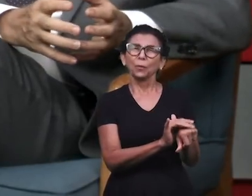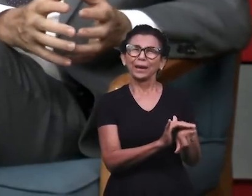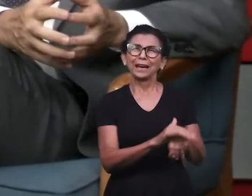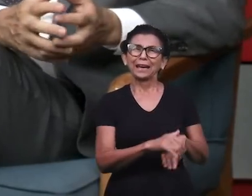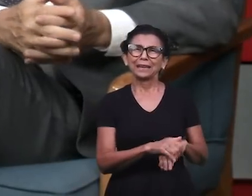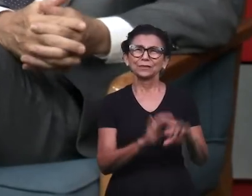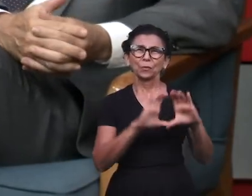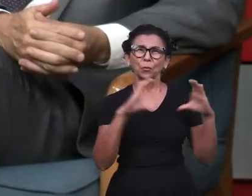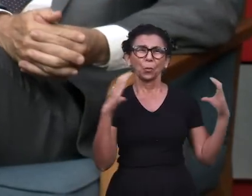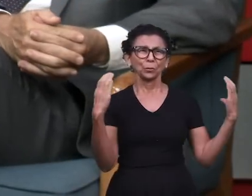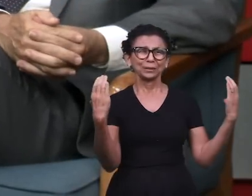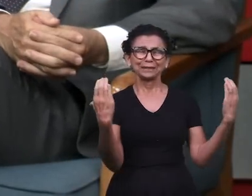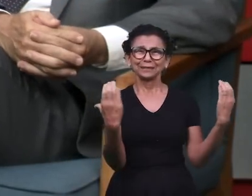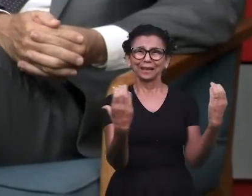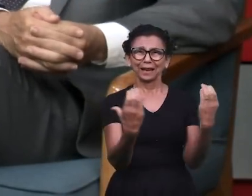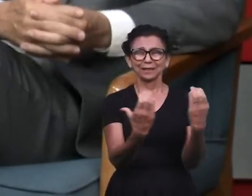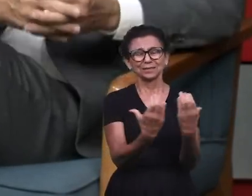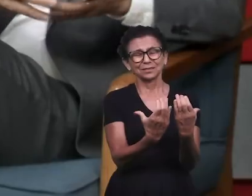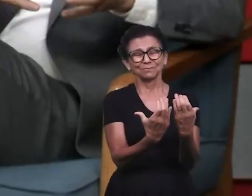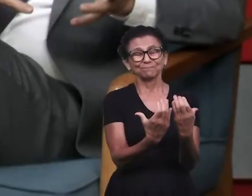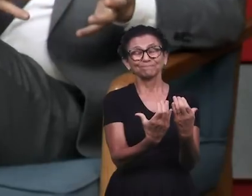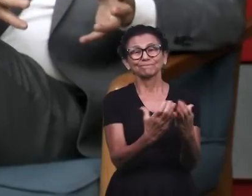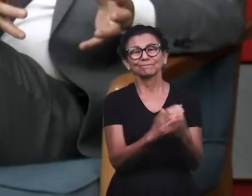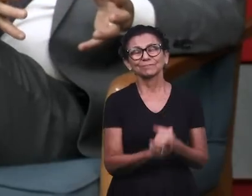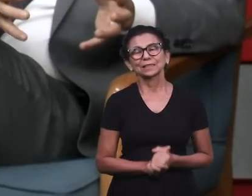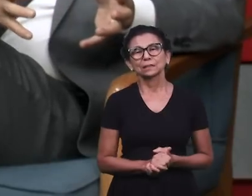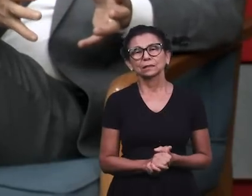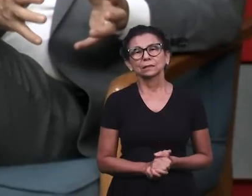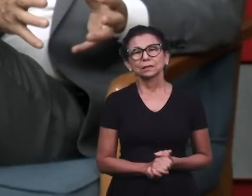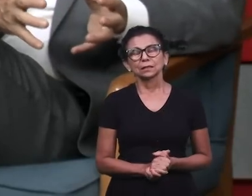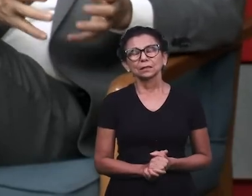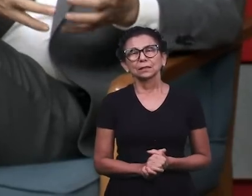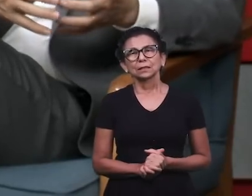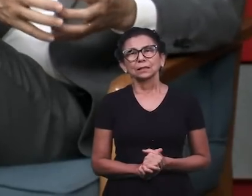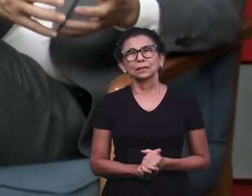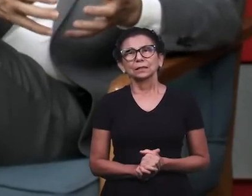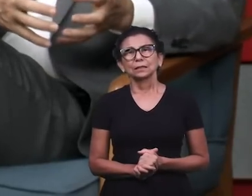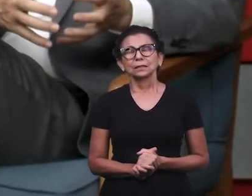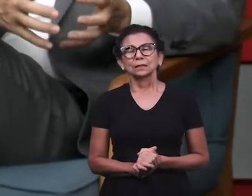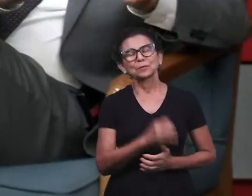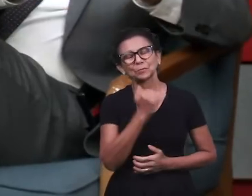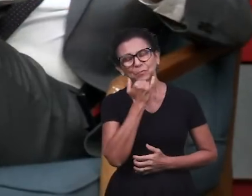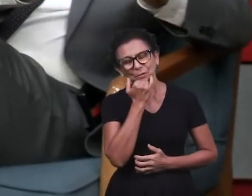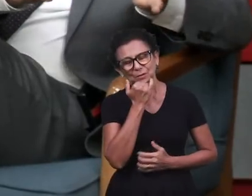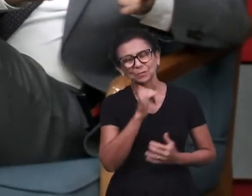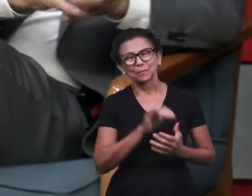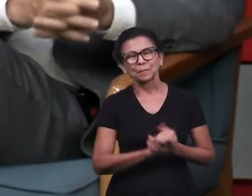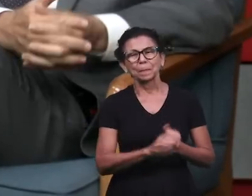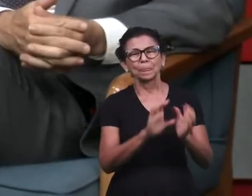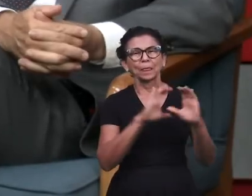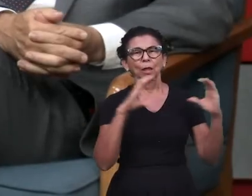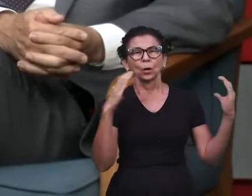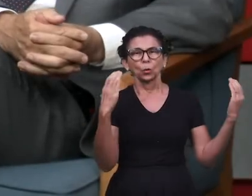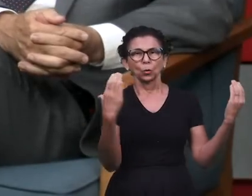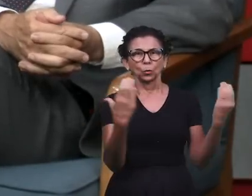verdadeiras comunidades, onde eram chamadas as aldeias de